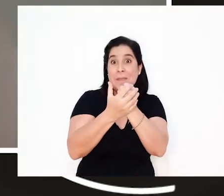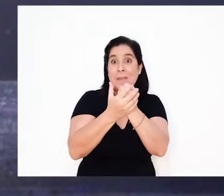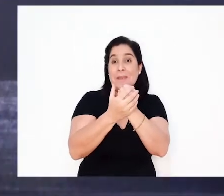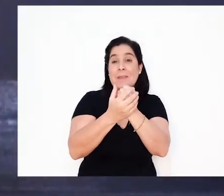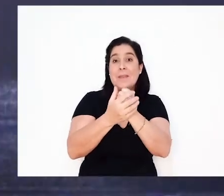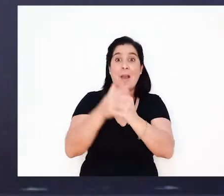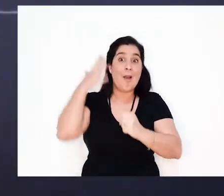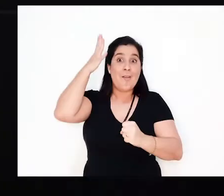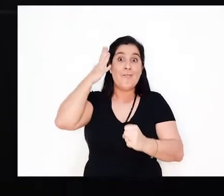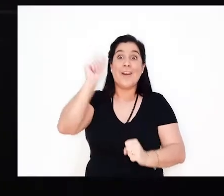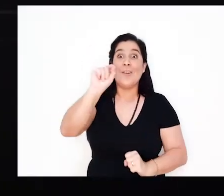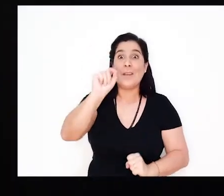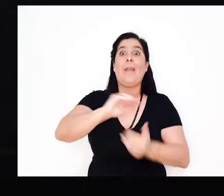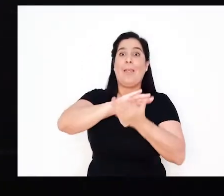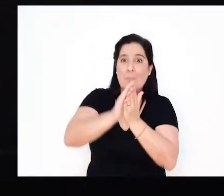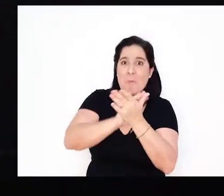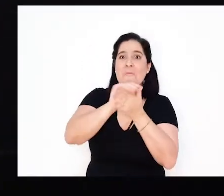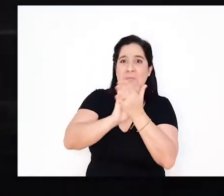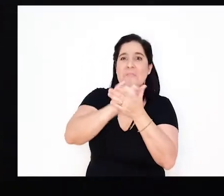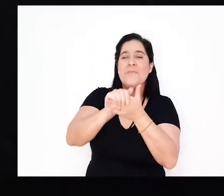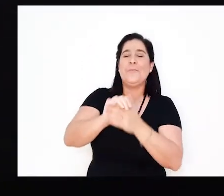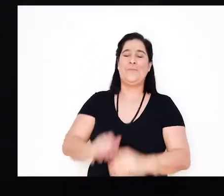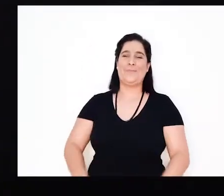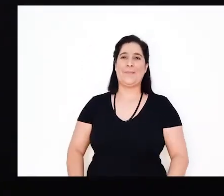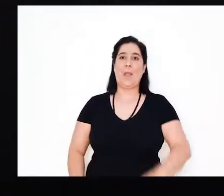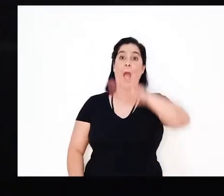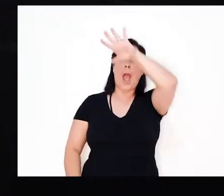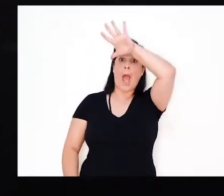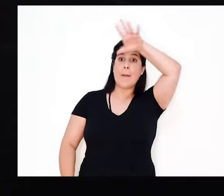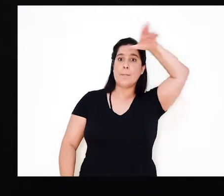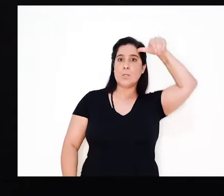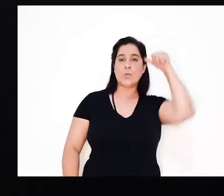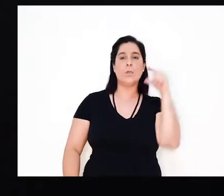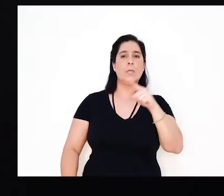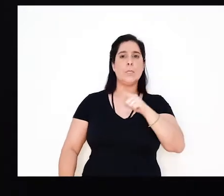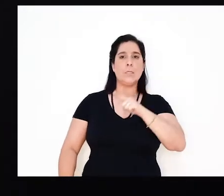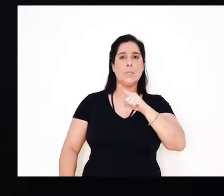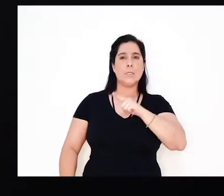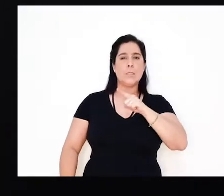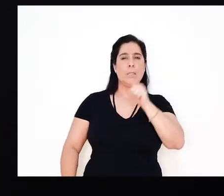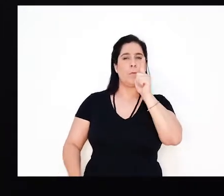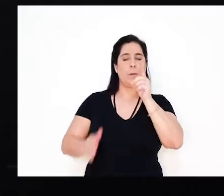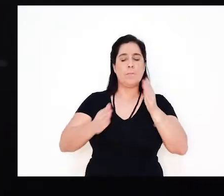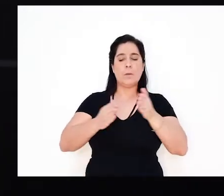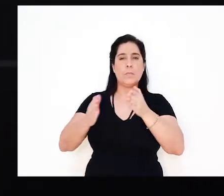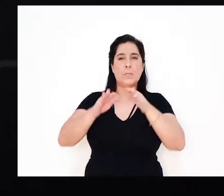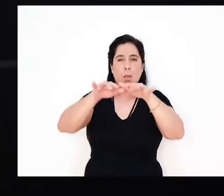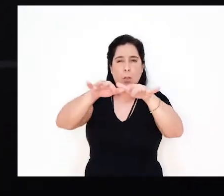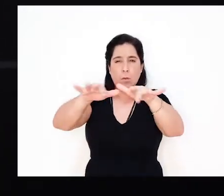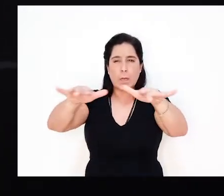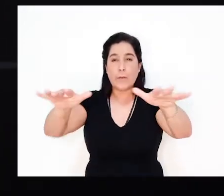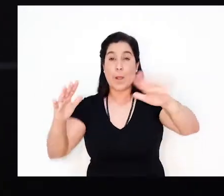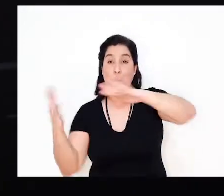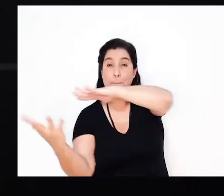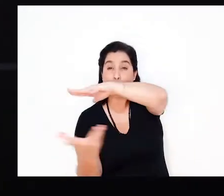né? A Amazônia possui uma das maiores bacias hidrográficas do mundo. Esse bioma envolve